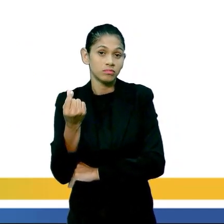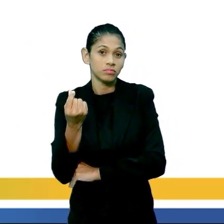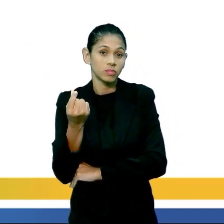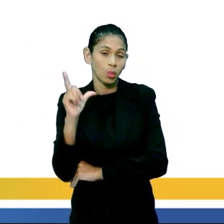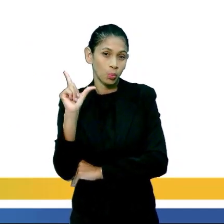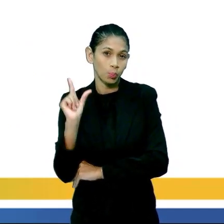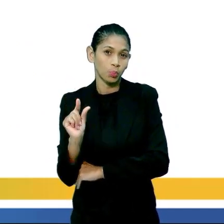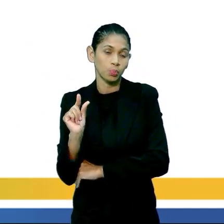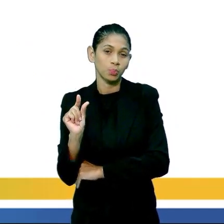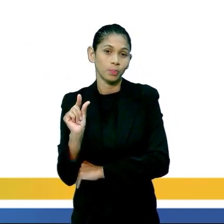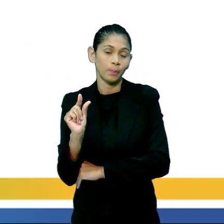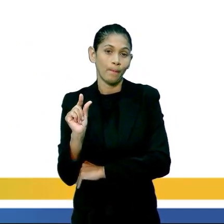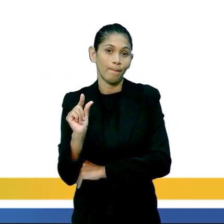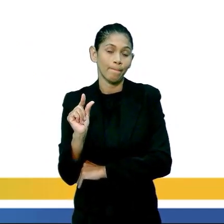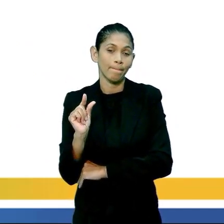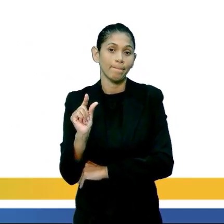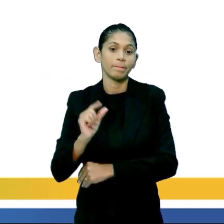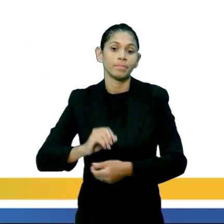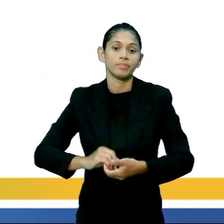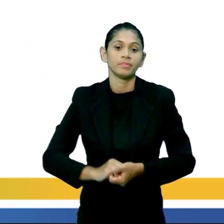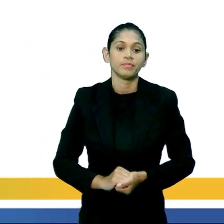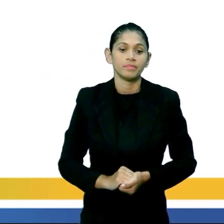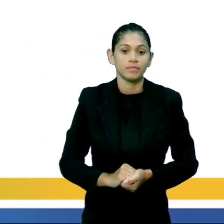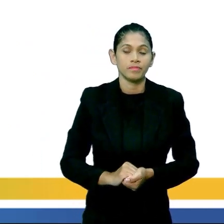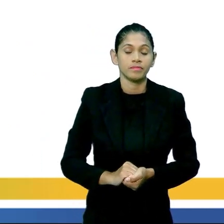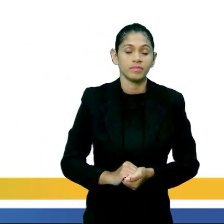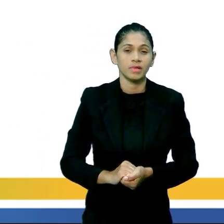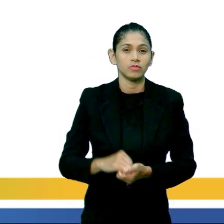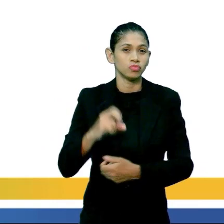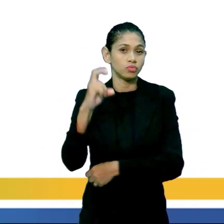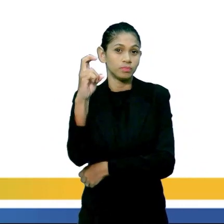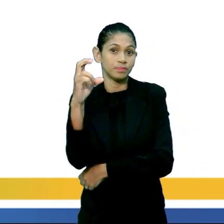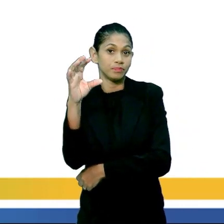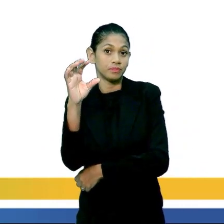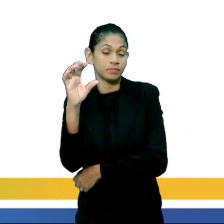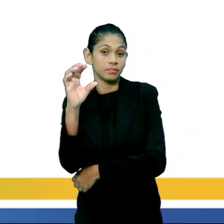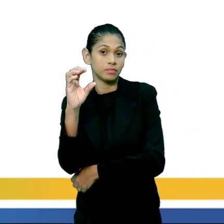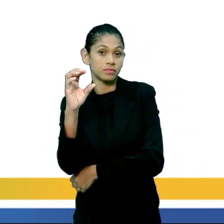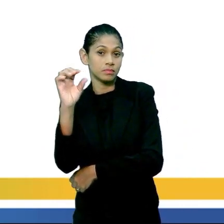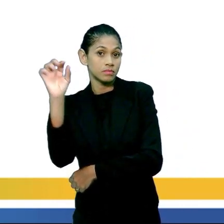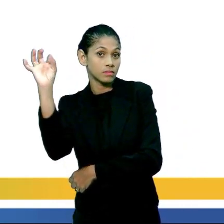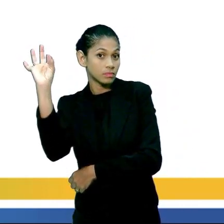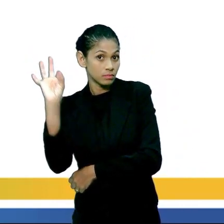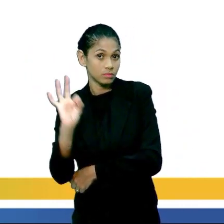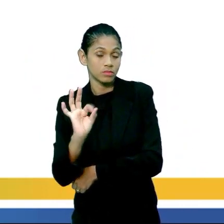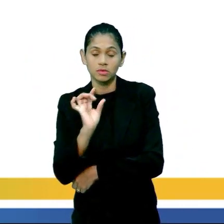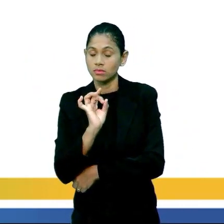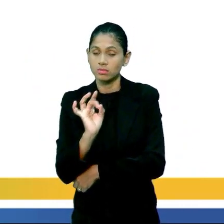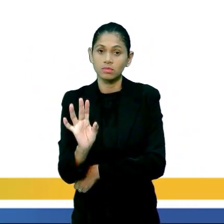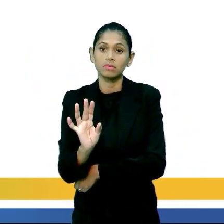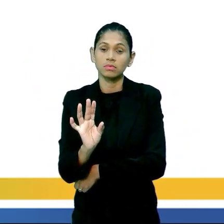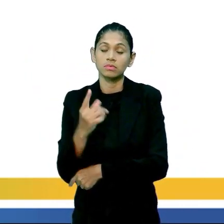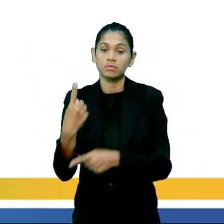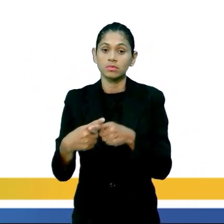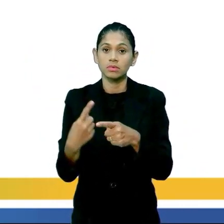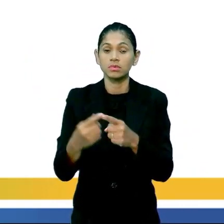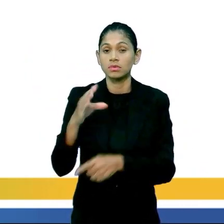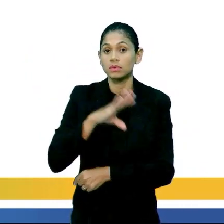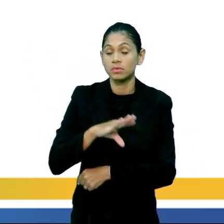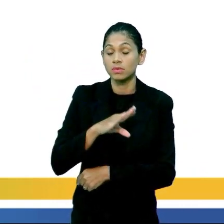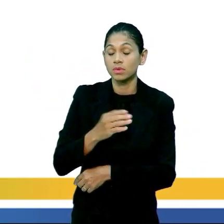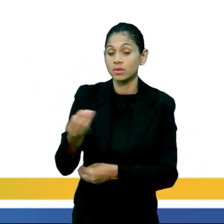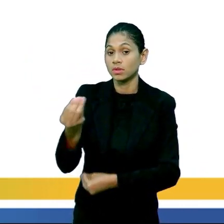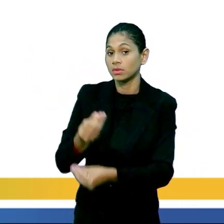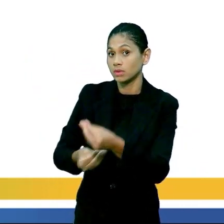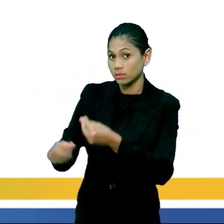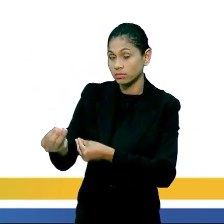pau-brasil representava para a economia portuguesa era de apenas 5%. Isso porque os portugueses ainda comercializavam as especiarias